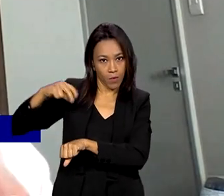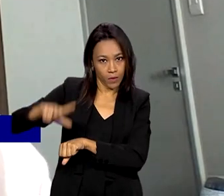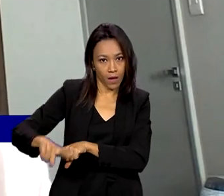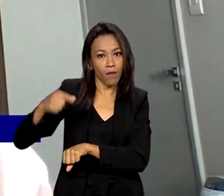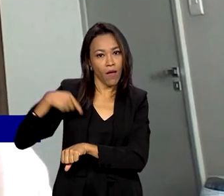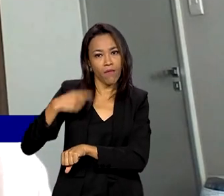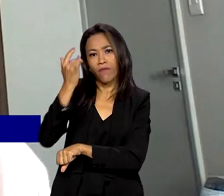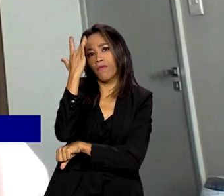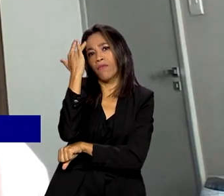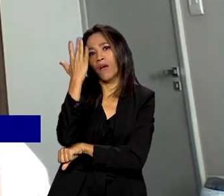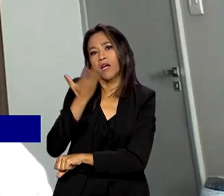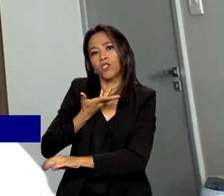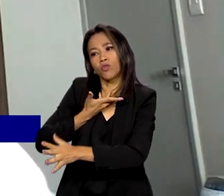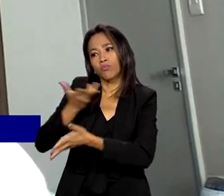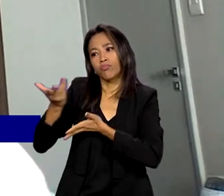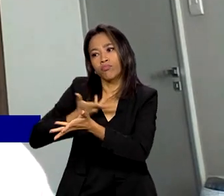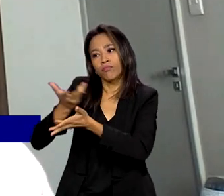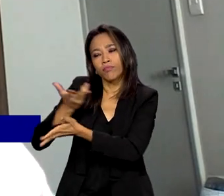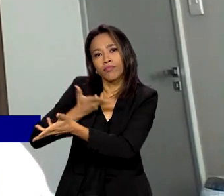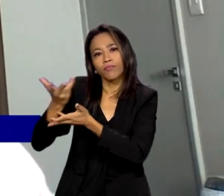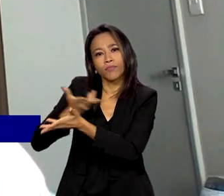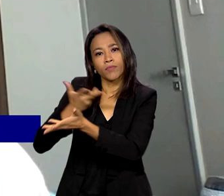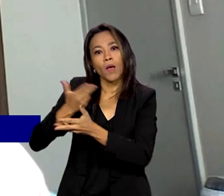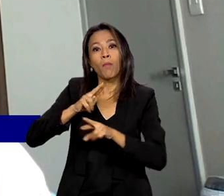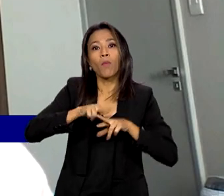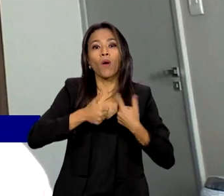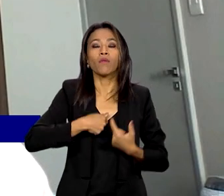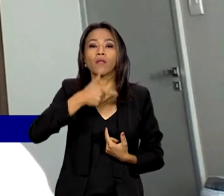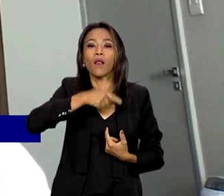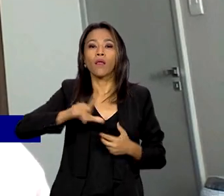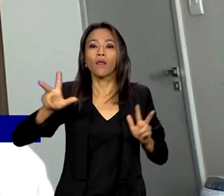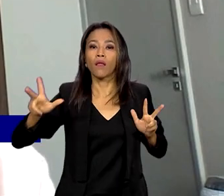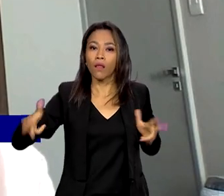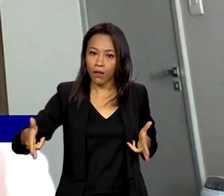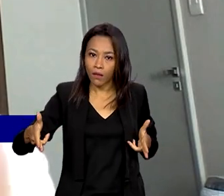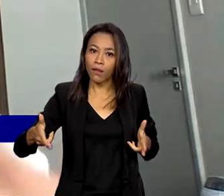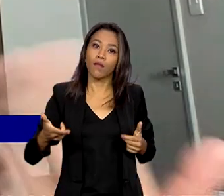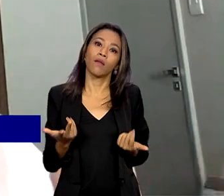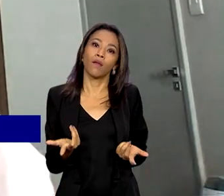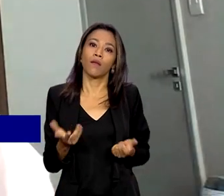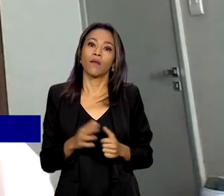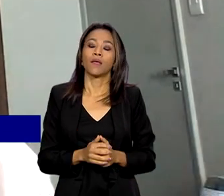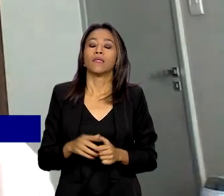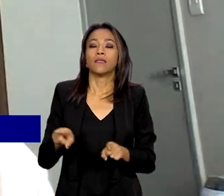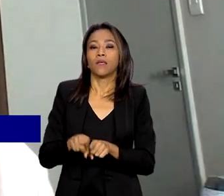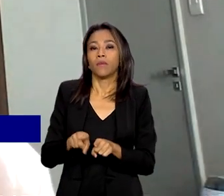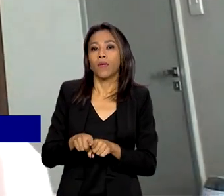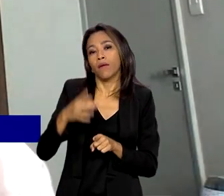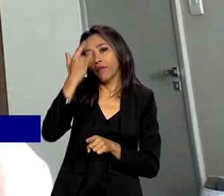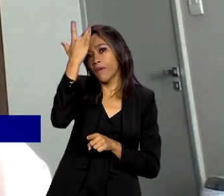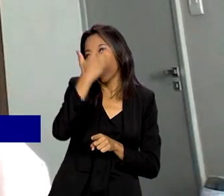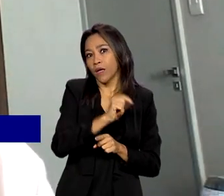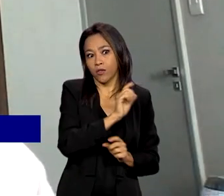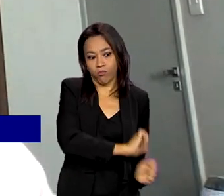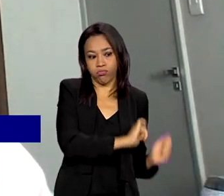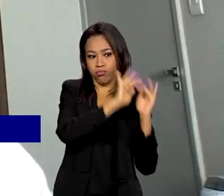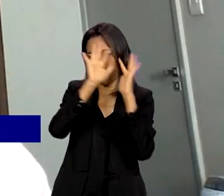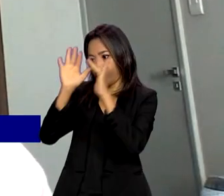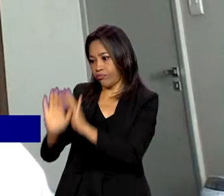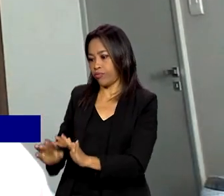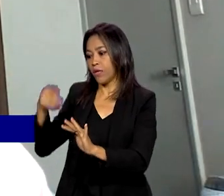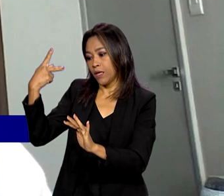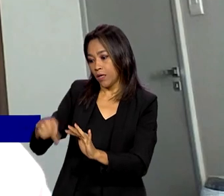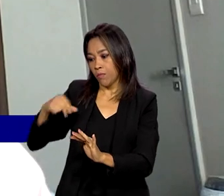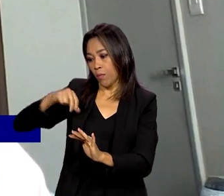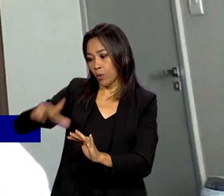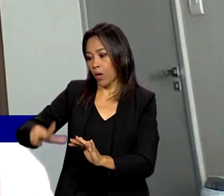mais fáceis por conta desse idioma comum. Então, é fácil para os brasileiros migrarem para lá ou portugueses virem